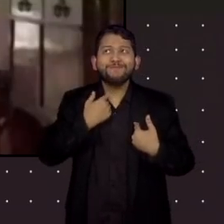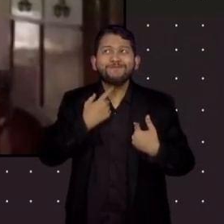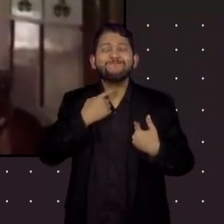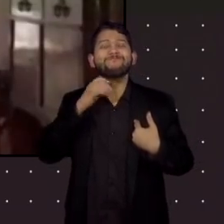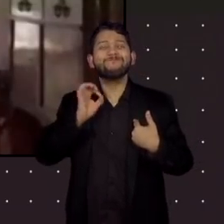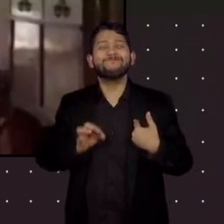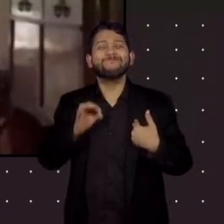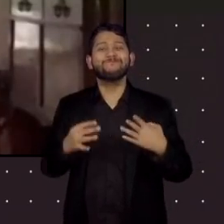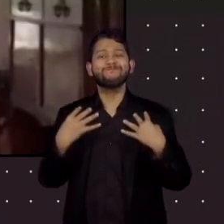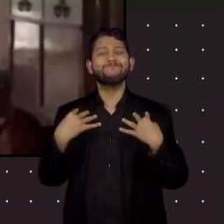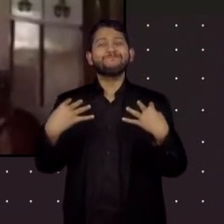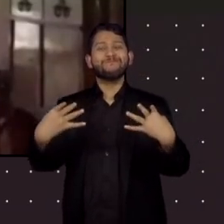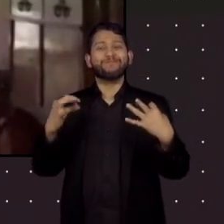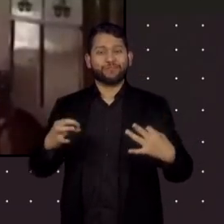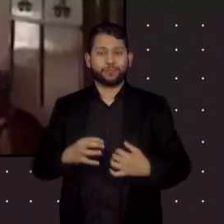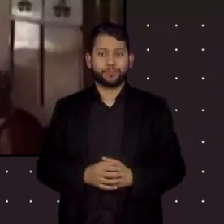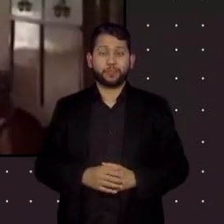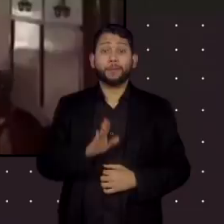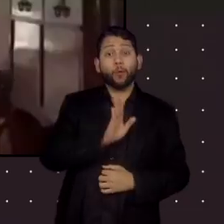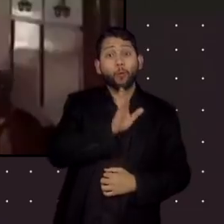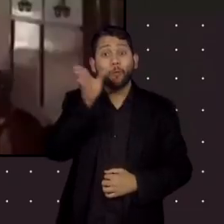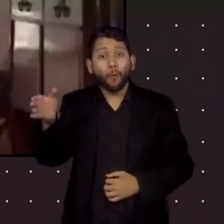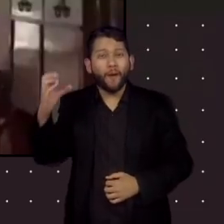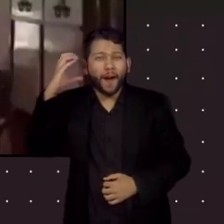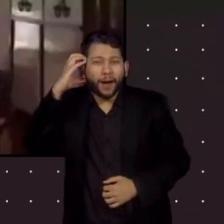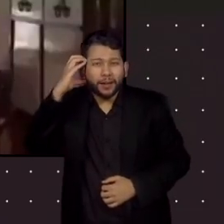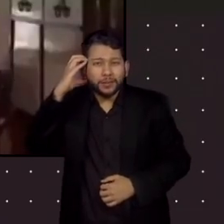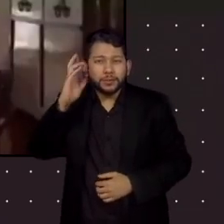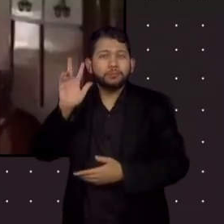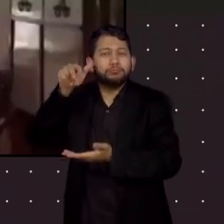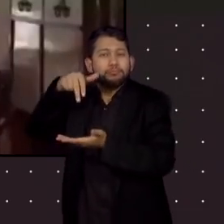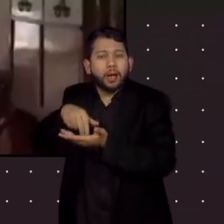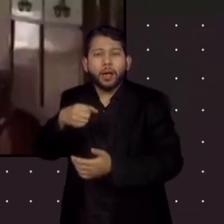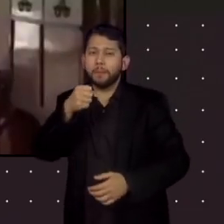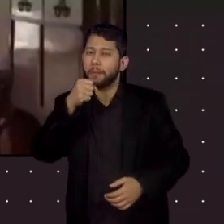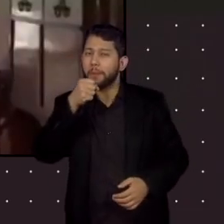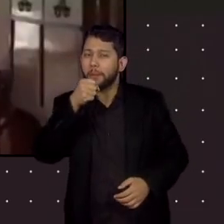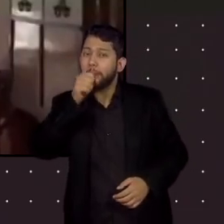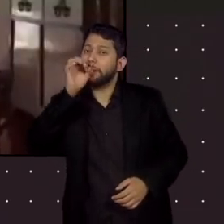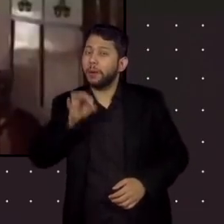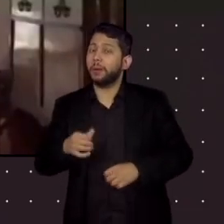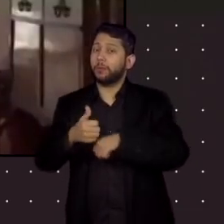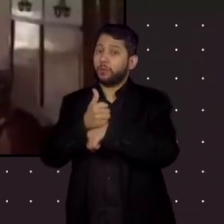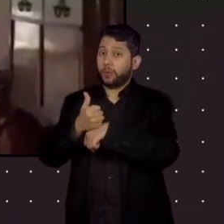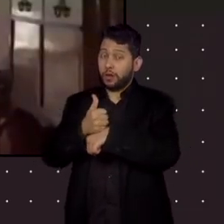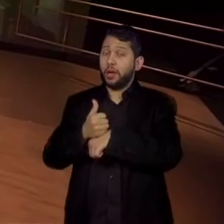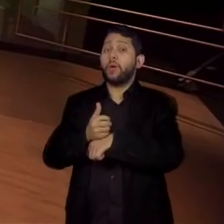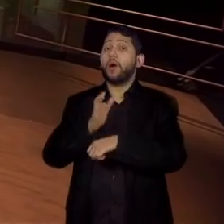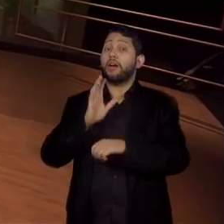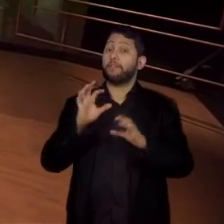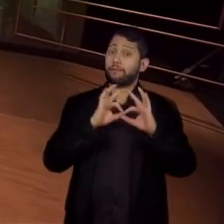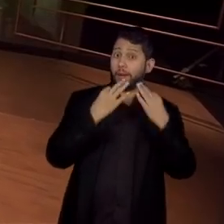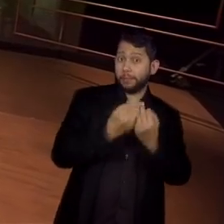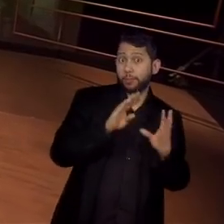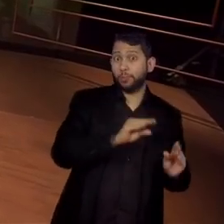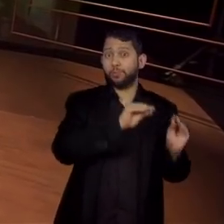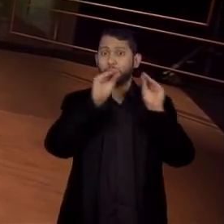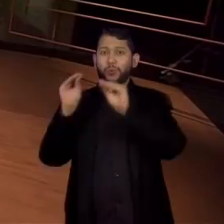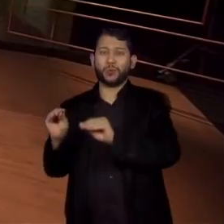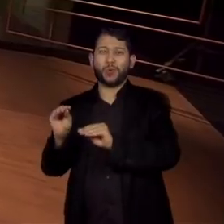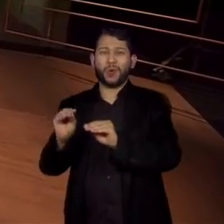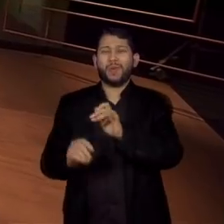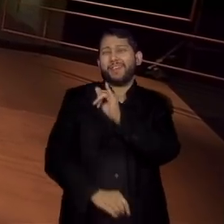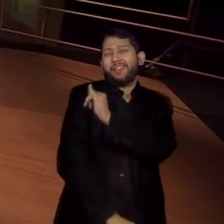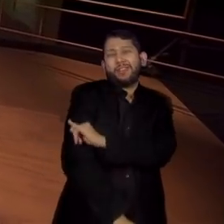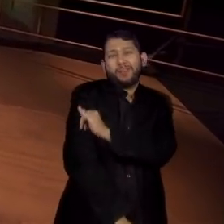Agora, para cantar na Rádio Nacional, Rádio Marinque Veiga, isso já foi quando nós mudamos para o Rio de Janeiro.